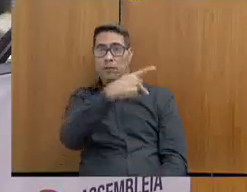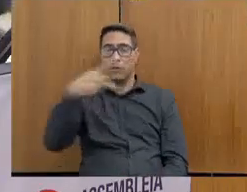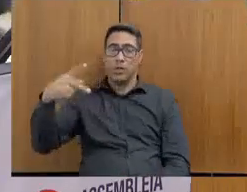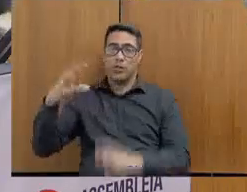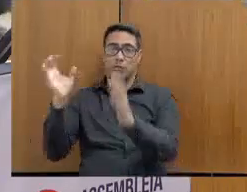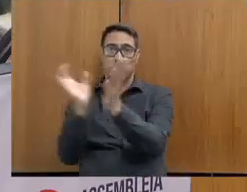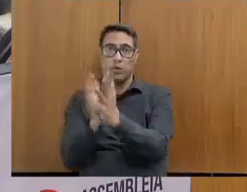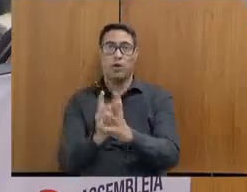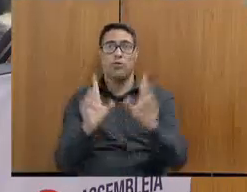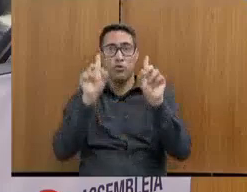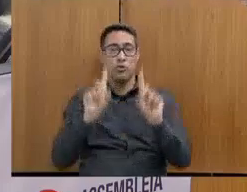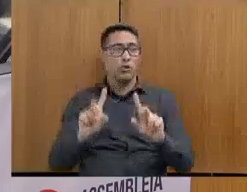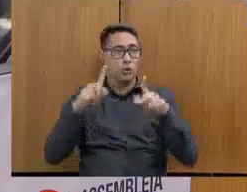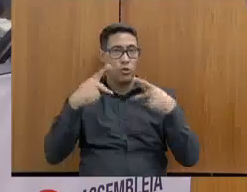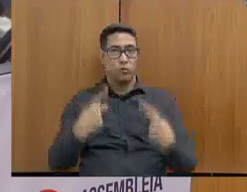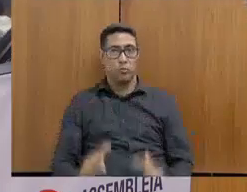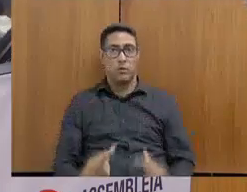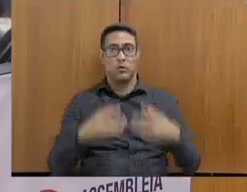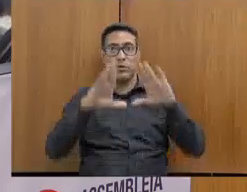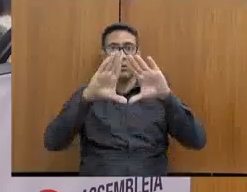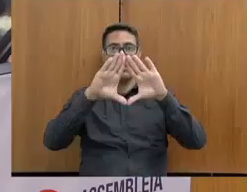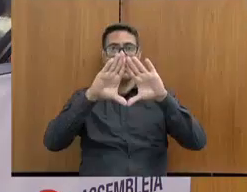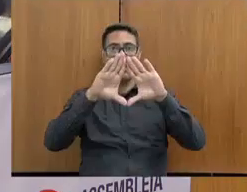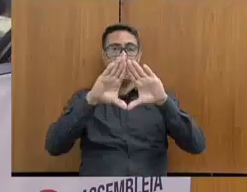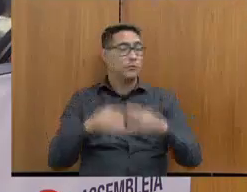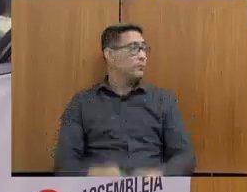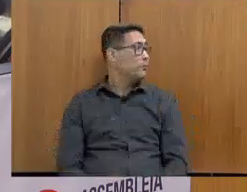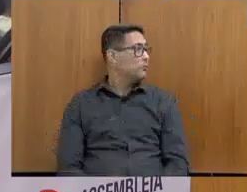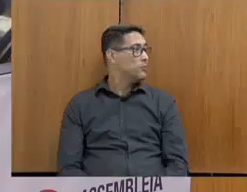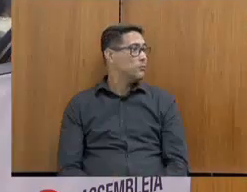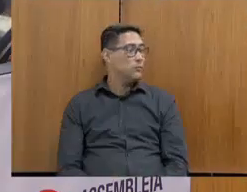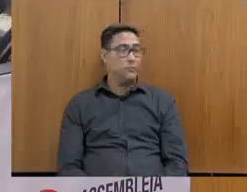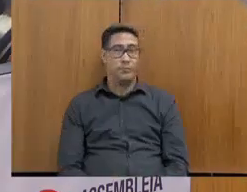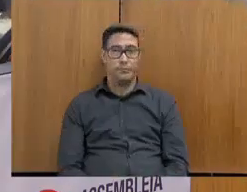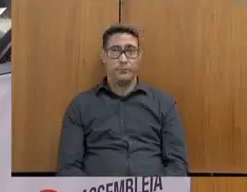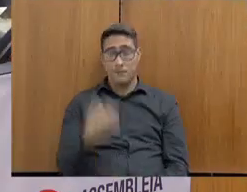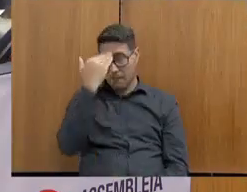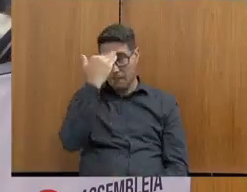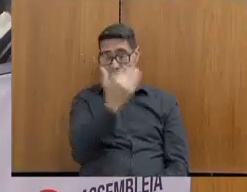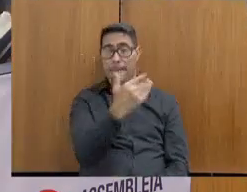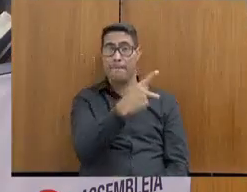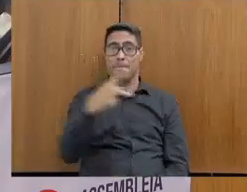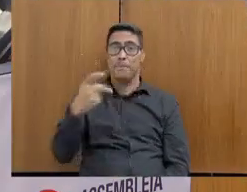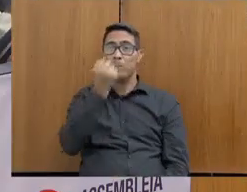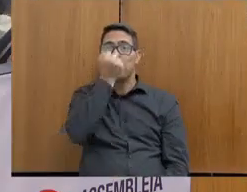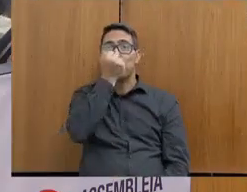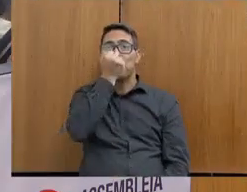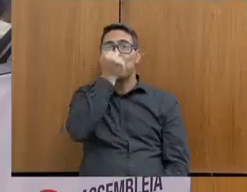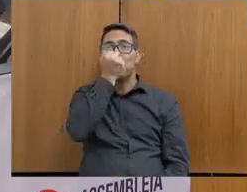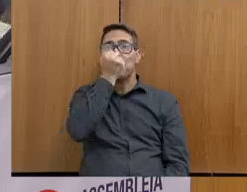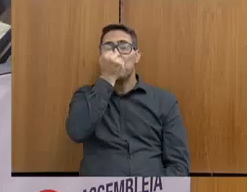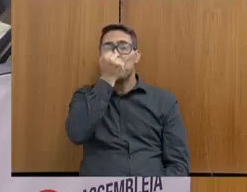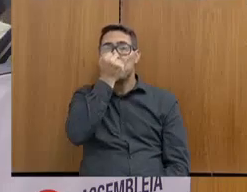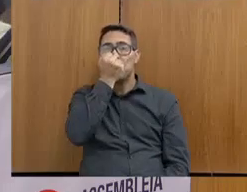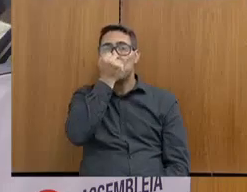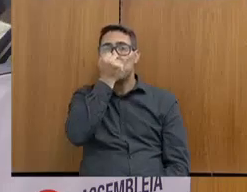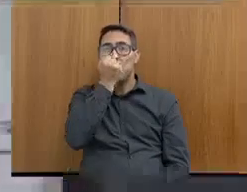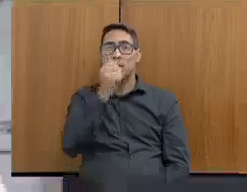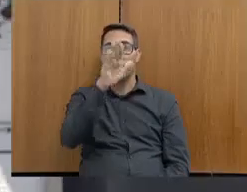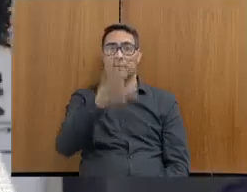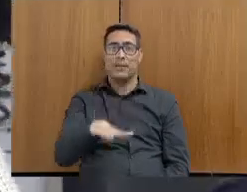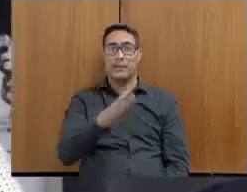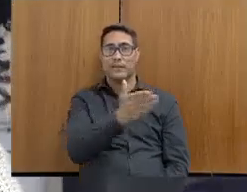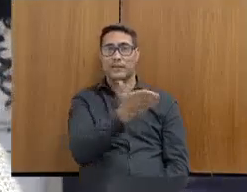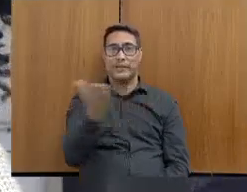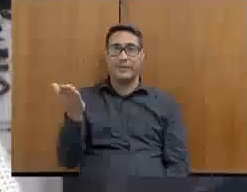da Assembleia uma excelente tem a palavra deputada Obrigada Presidente Boa tarde agora já é boa tarde né